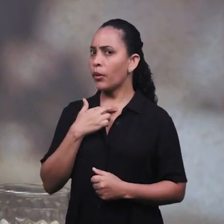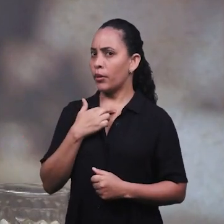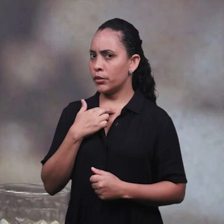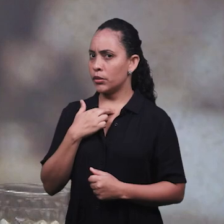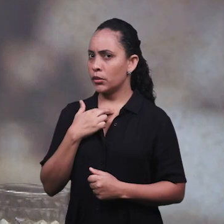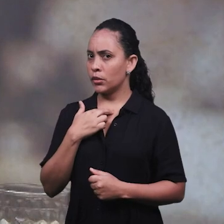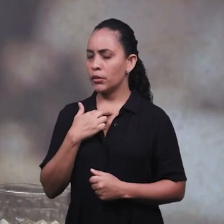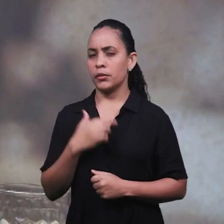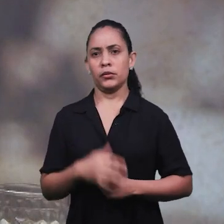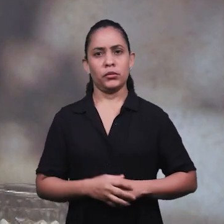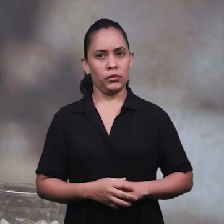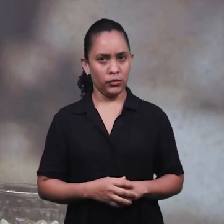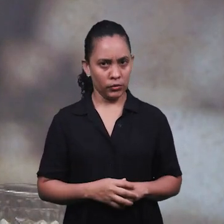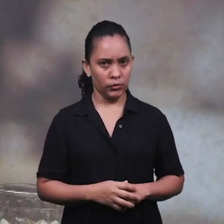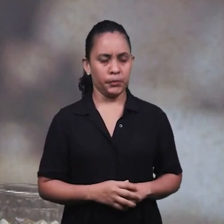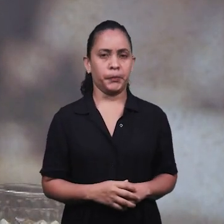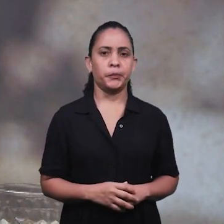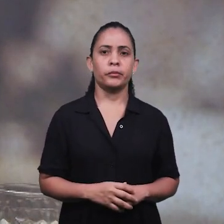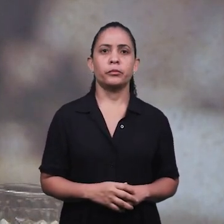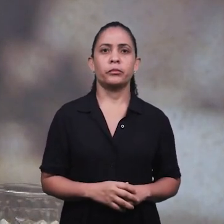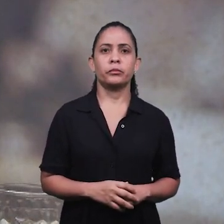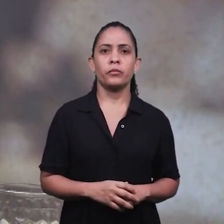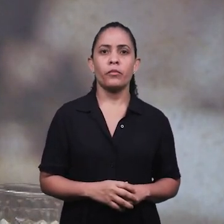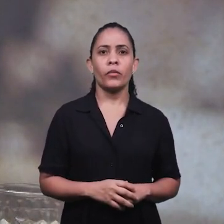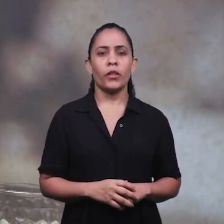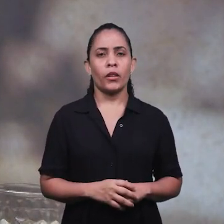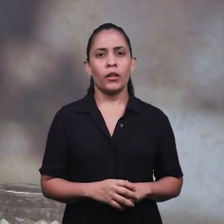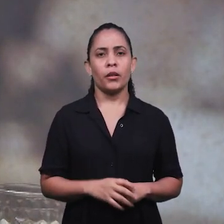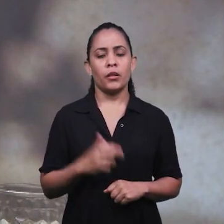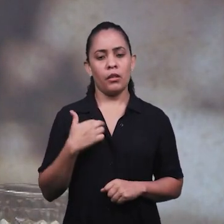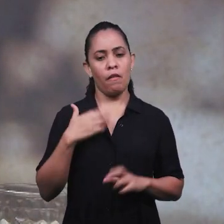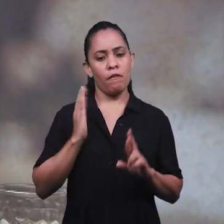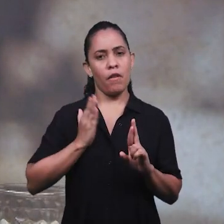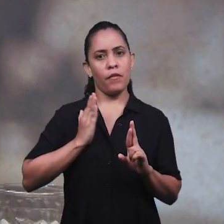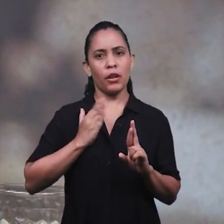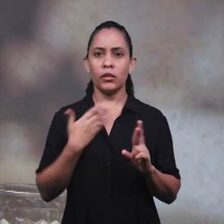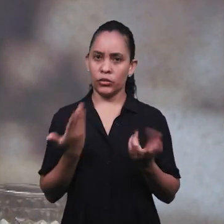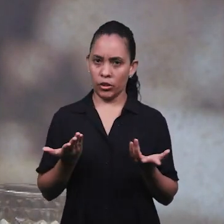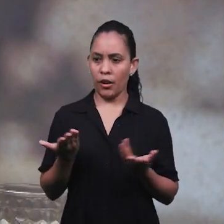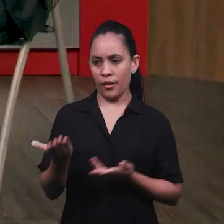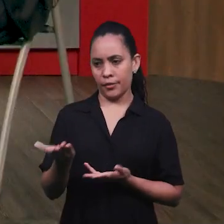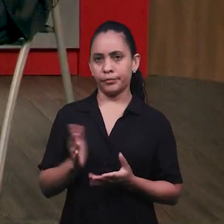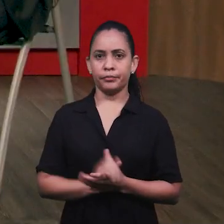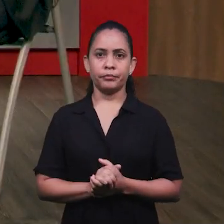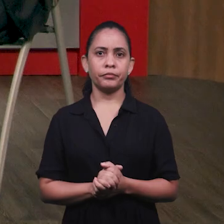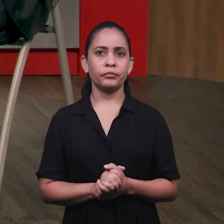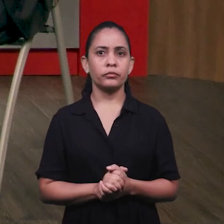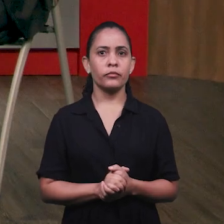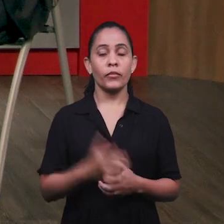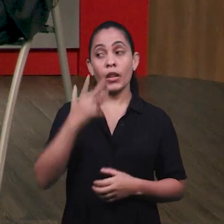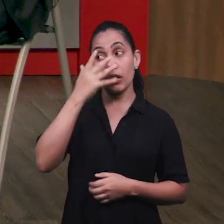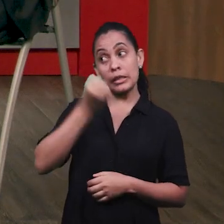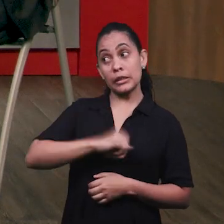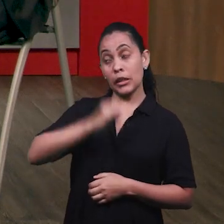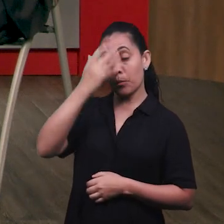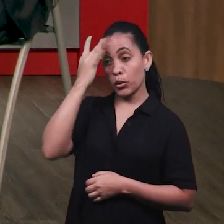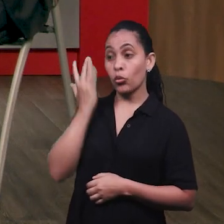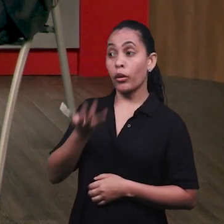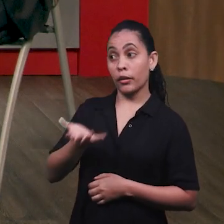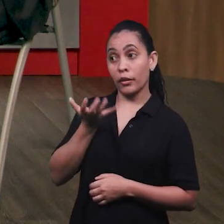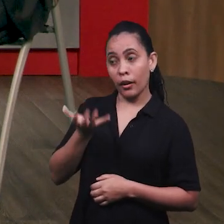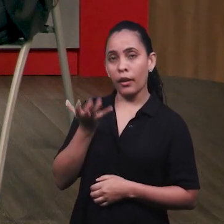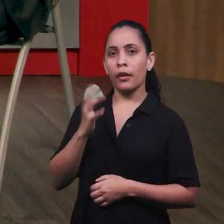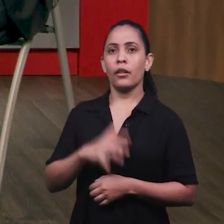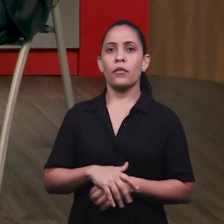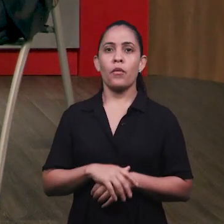aspecto externo do condomínio, mesmo que seja referente à sua unidade. Então, se a pessoa, por exemplo, quiser fazer